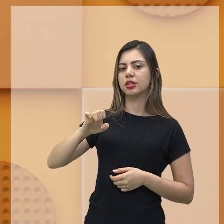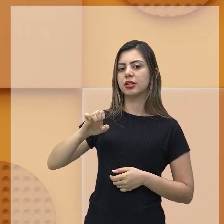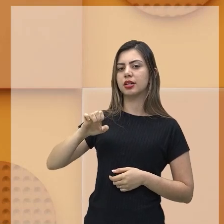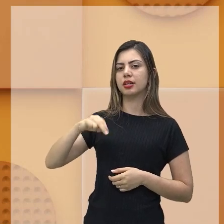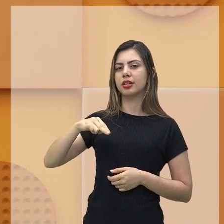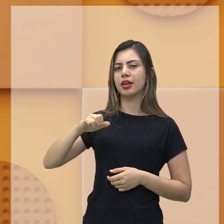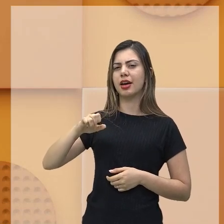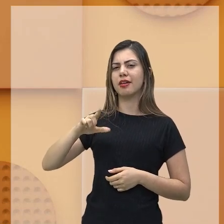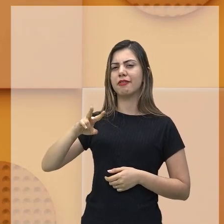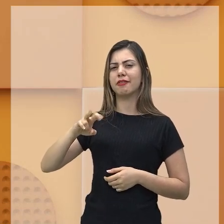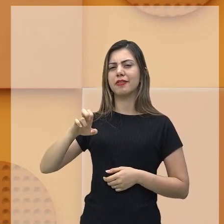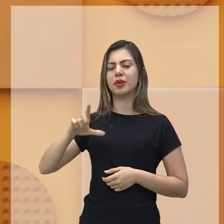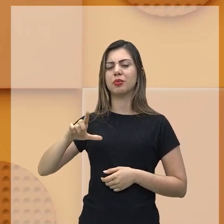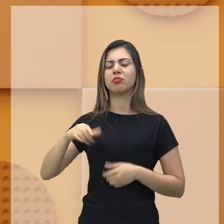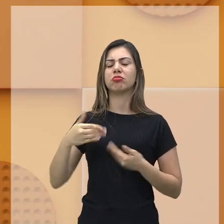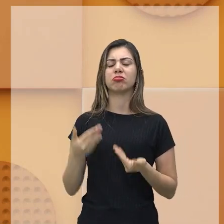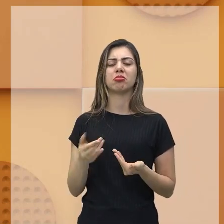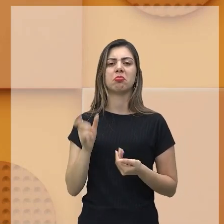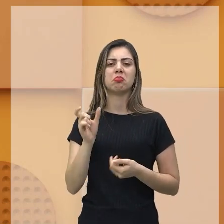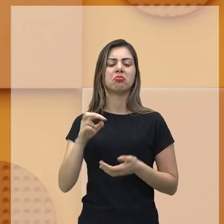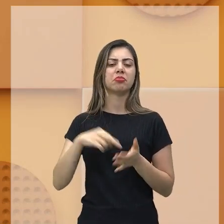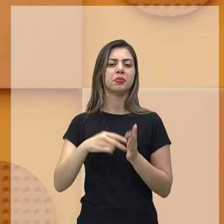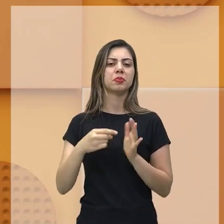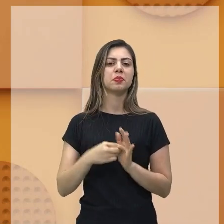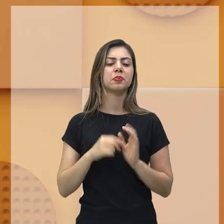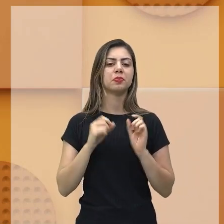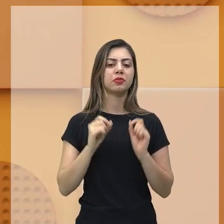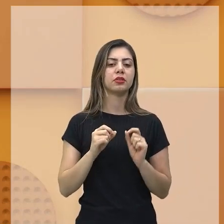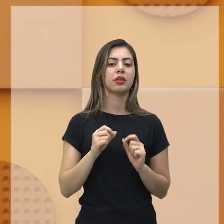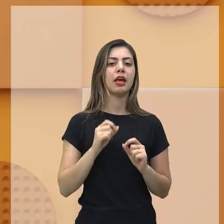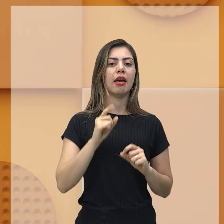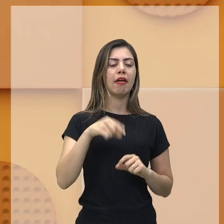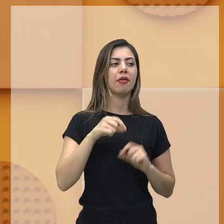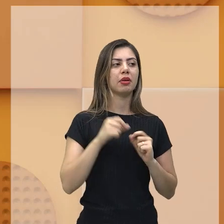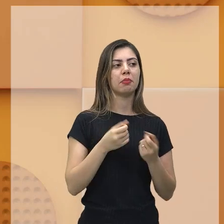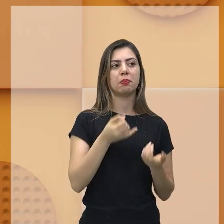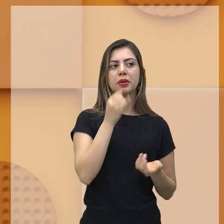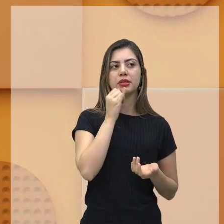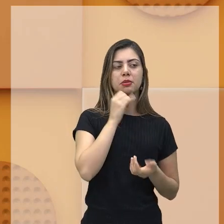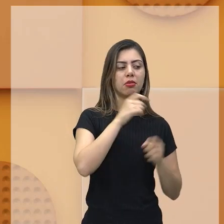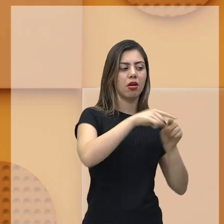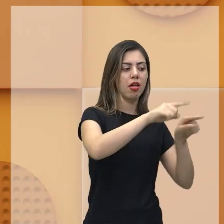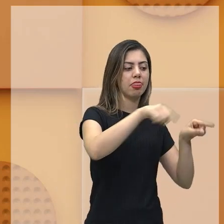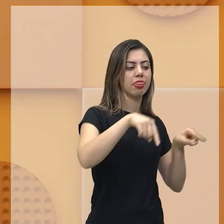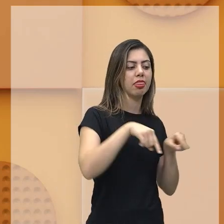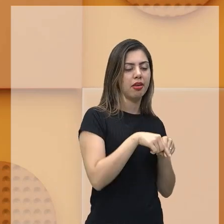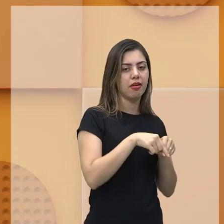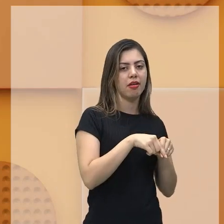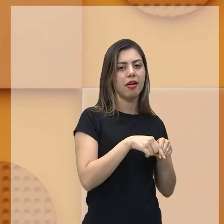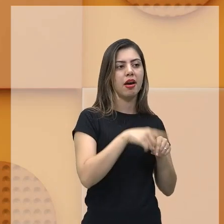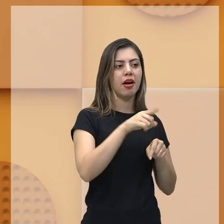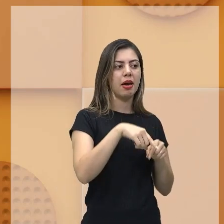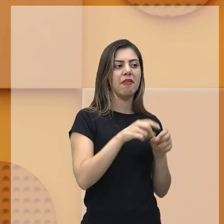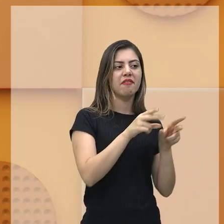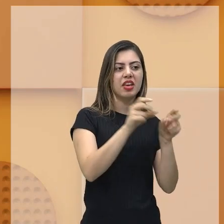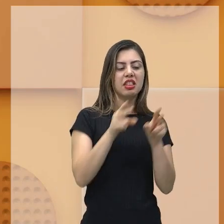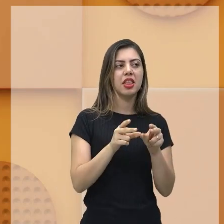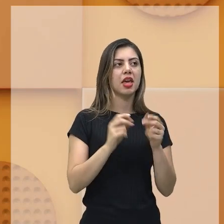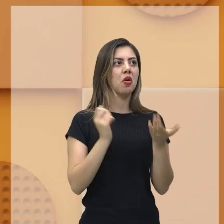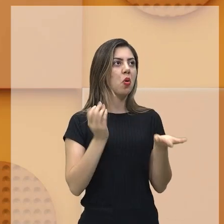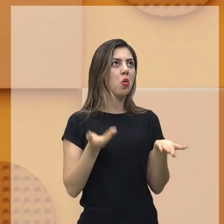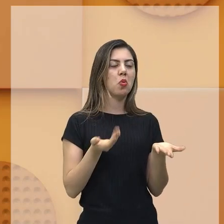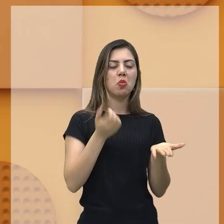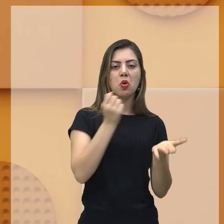Quando que uma coisa é alienável? Quando ela é tirada de você. Então essas terras, elas não estão à venda, elas não